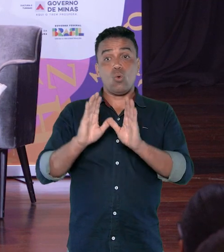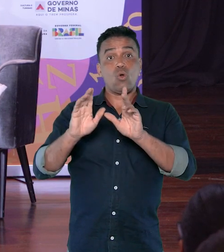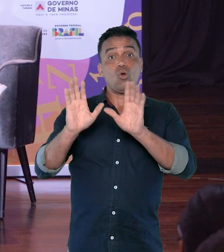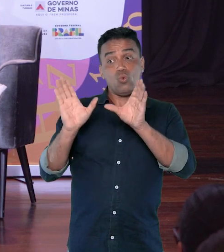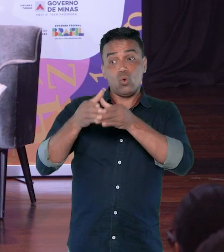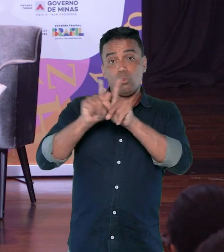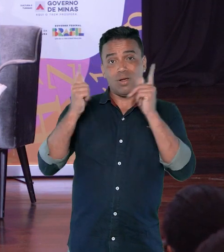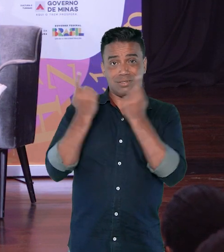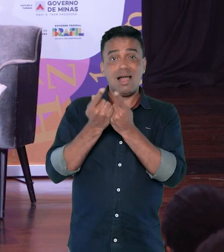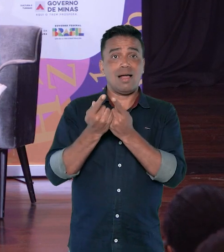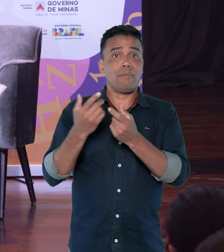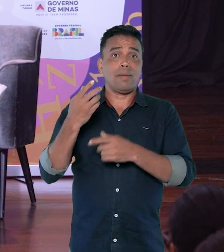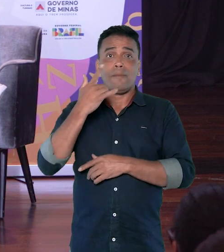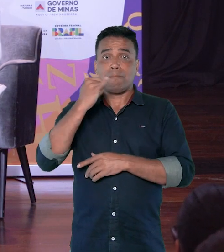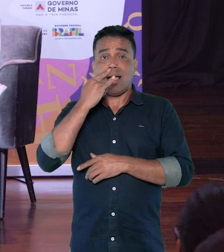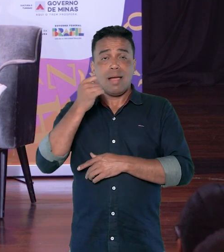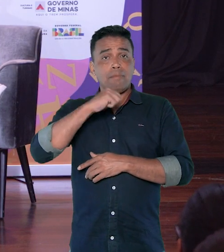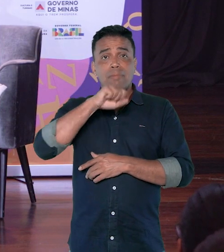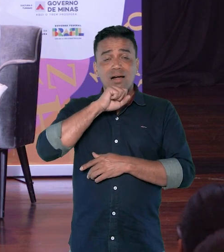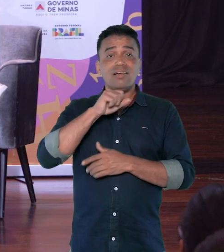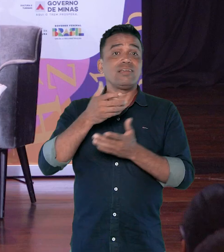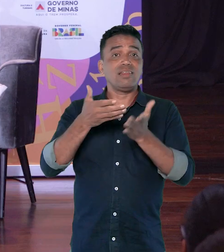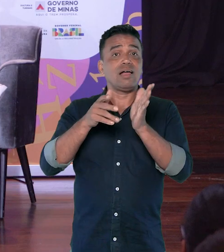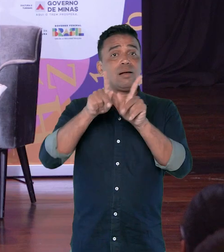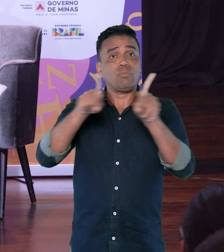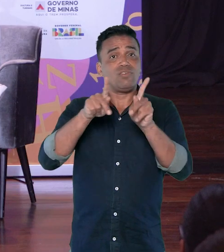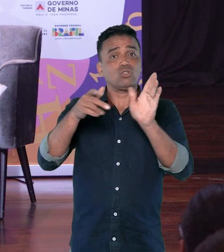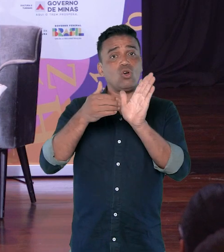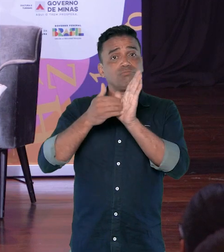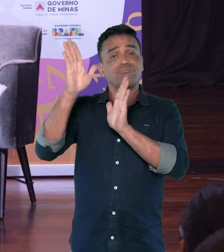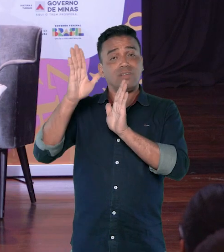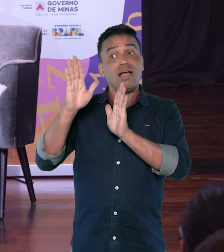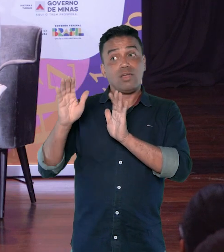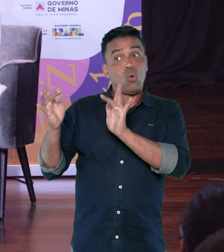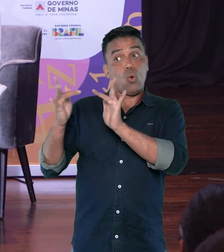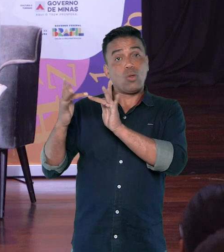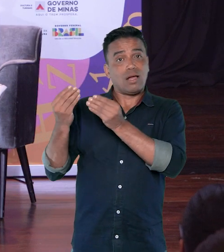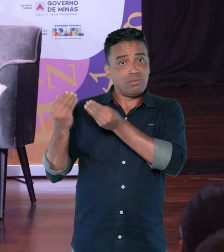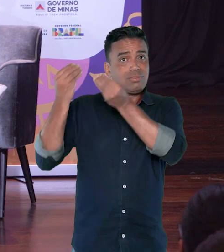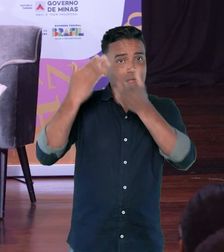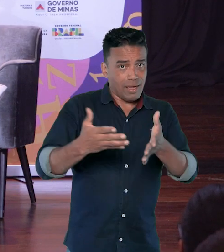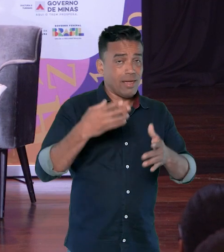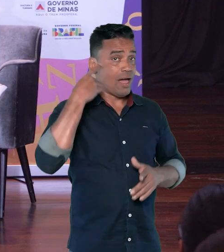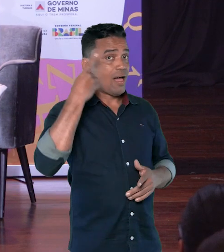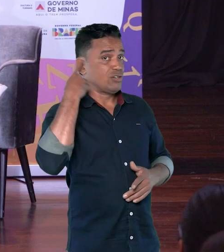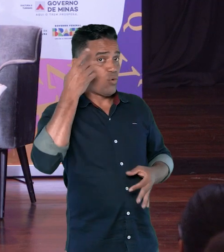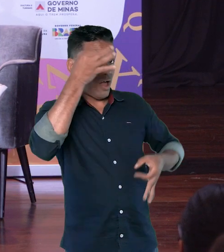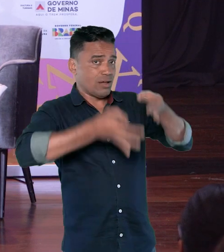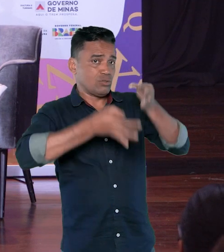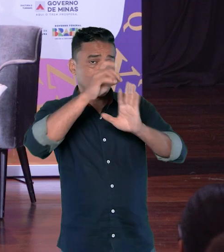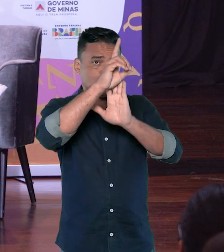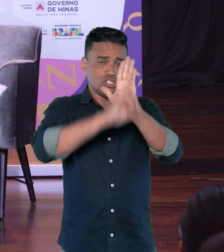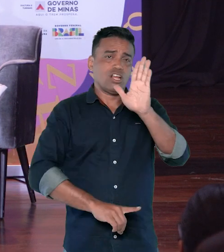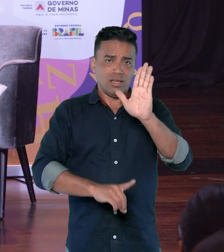demitir a professora, e aí eu coloquei ela em contato com advogados enfim, que tem trabalhado comigo, né, na